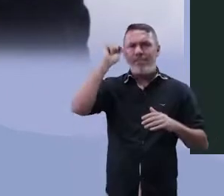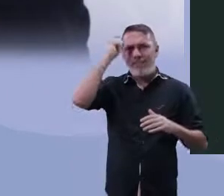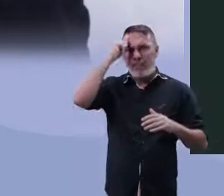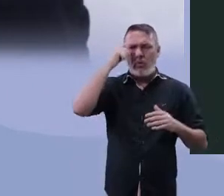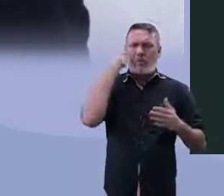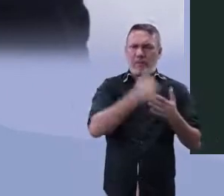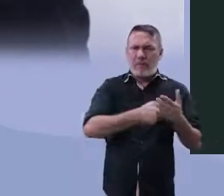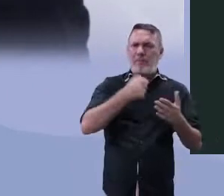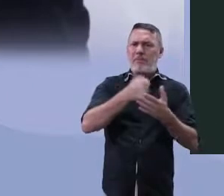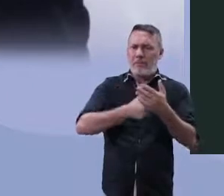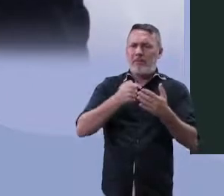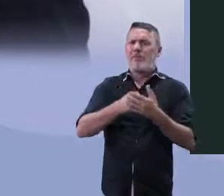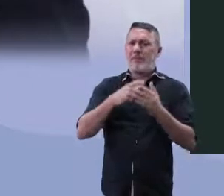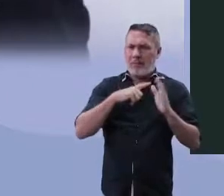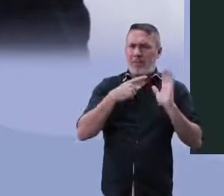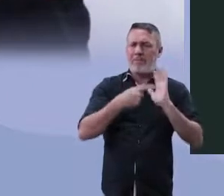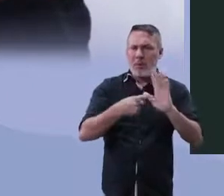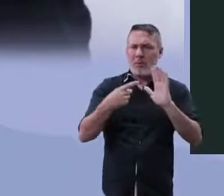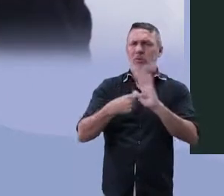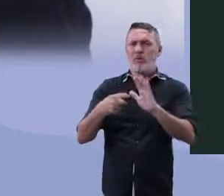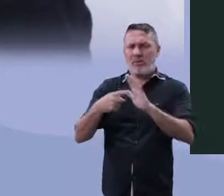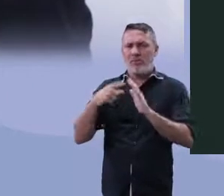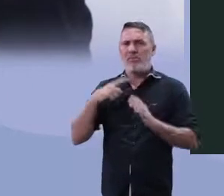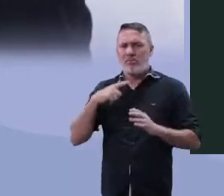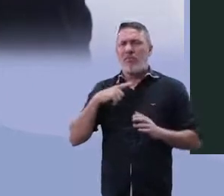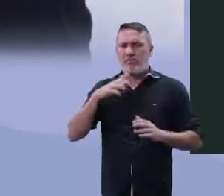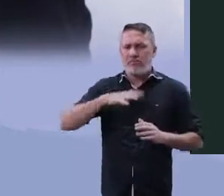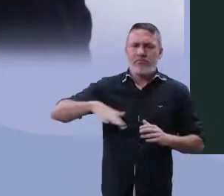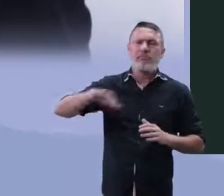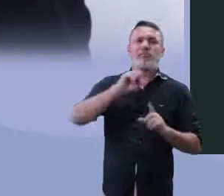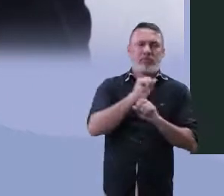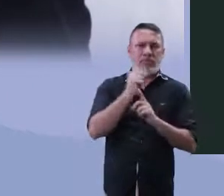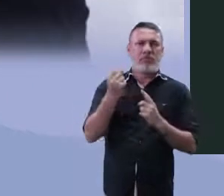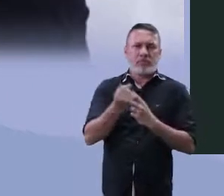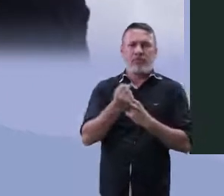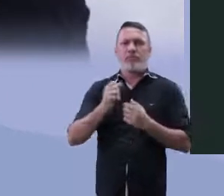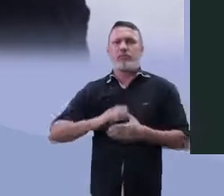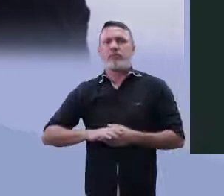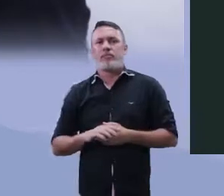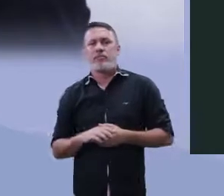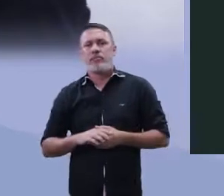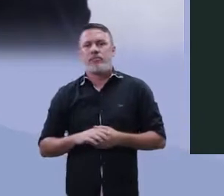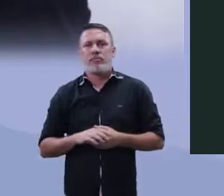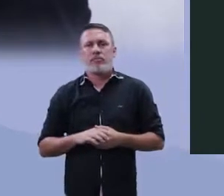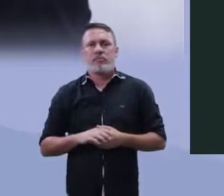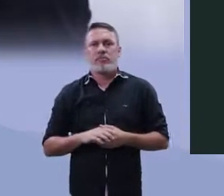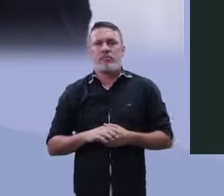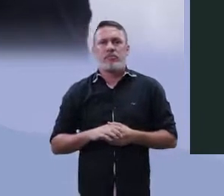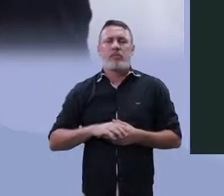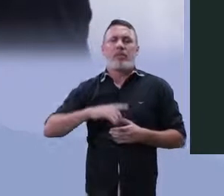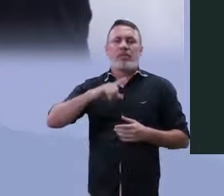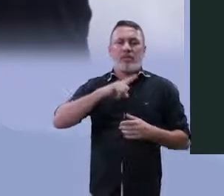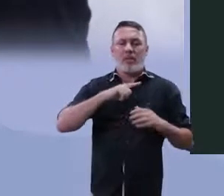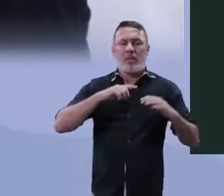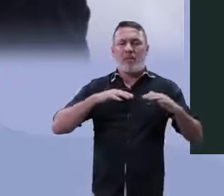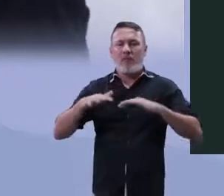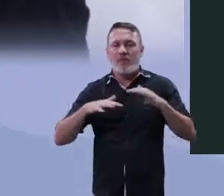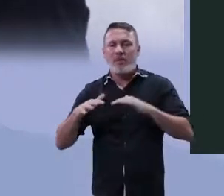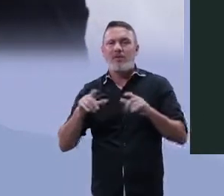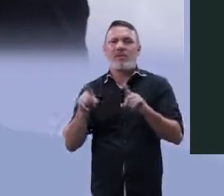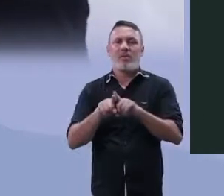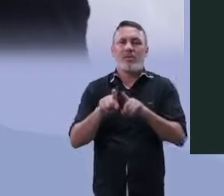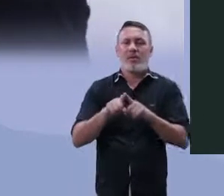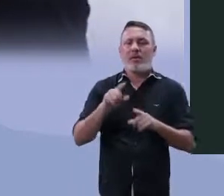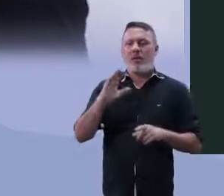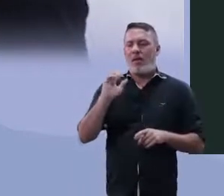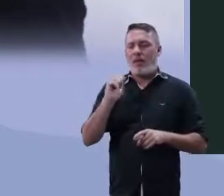tá? Então passa a ter uma presença significativa nos embates dentro da sociedade. Os movimentos, né, das